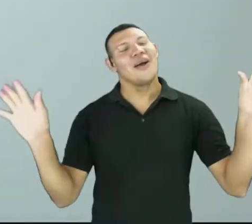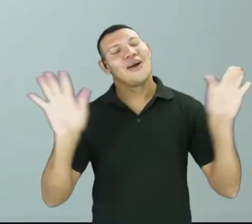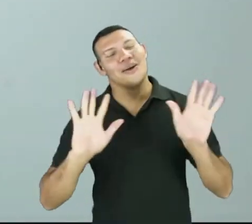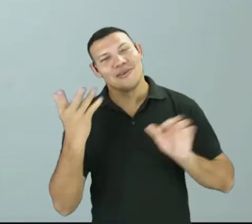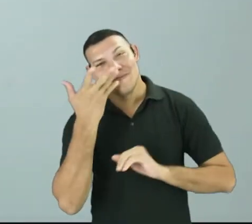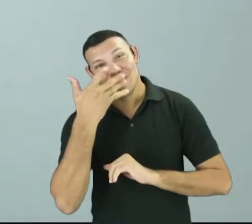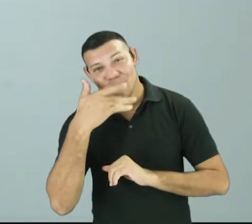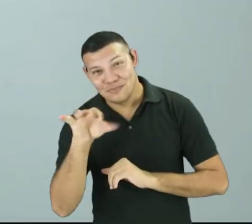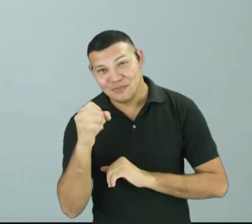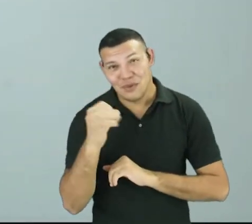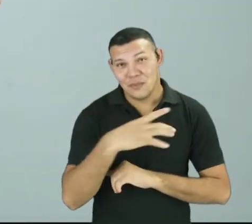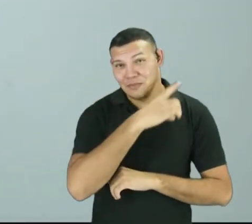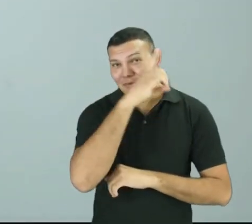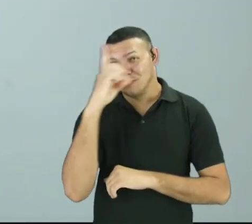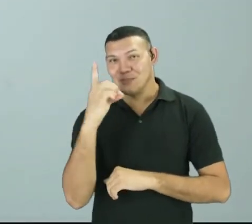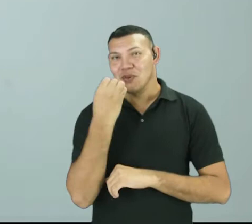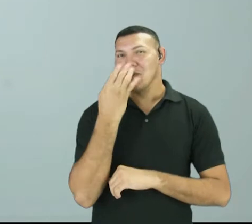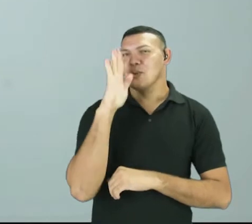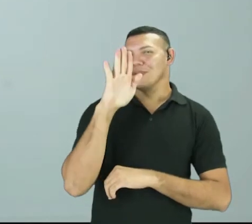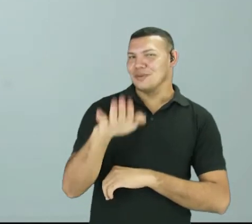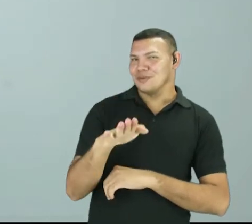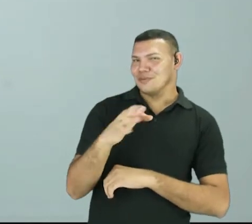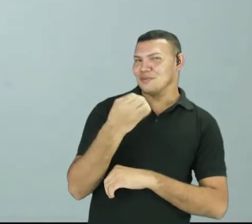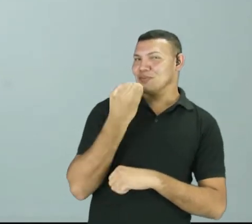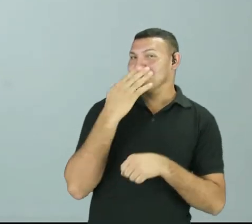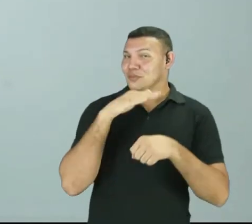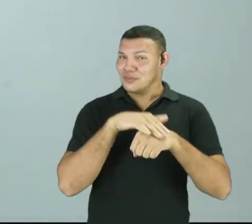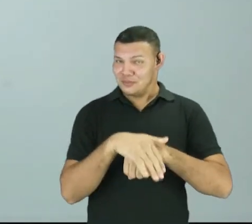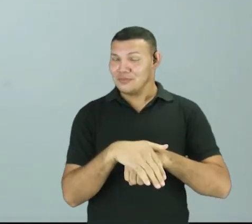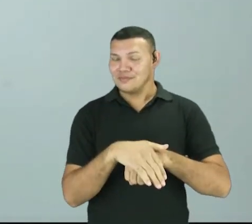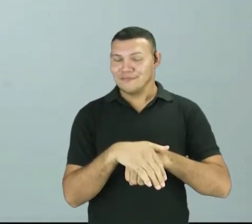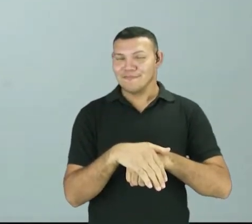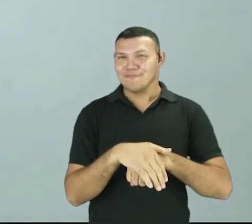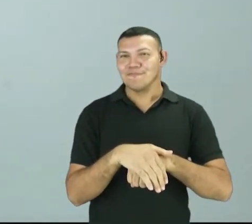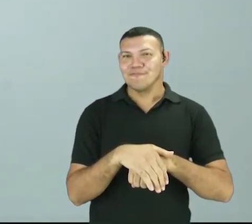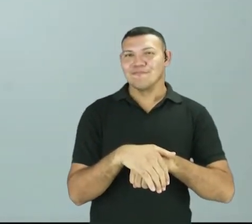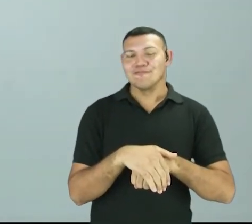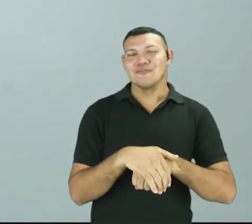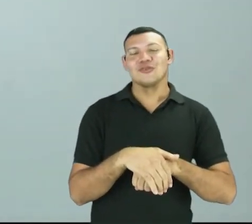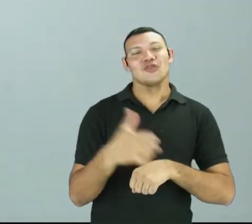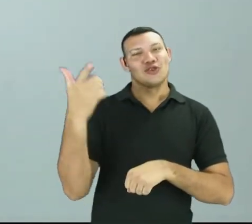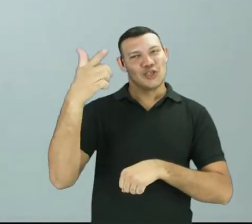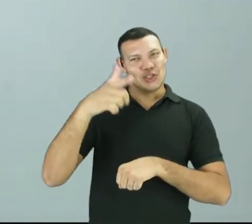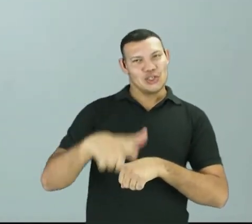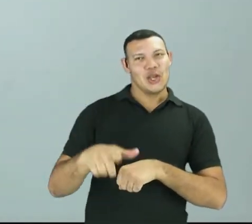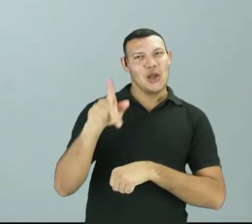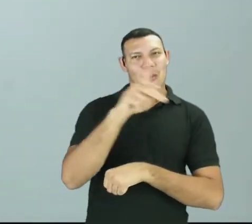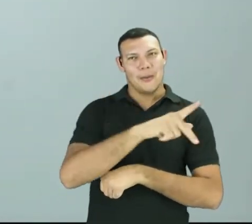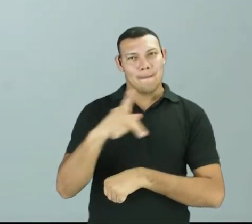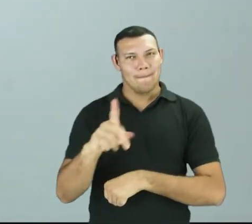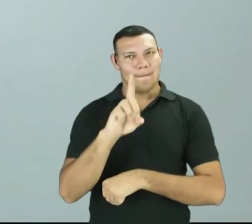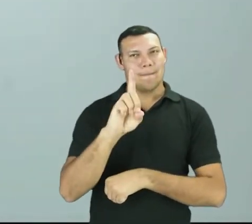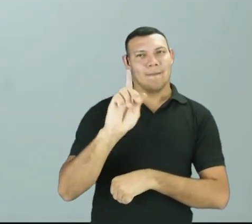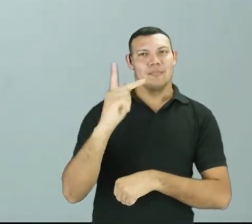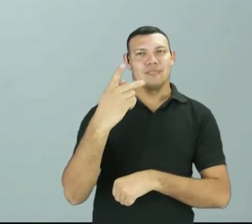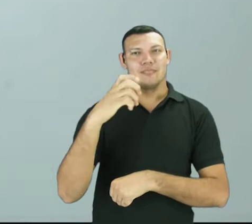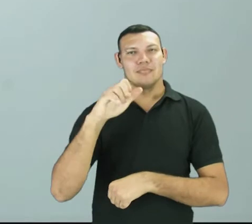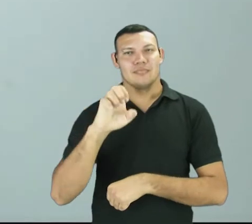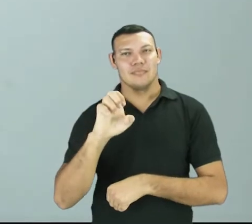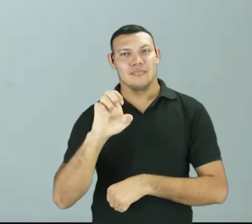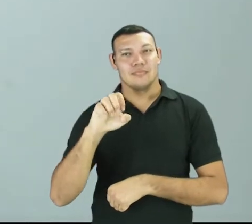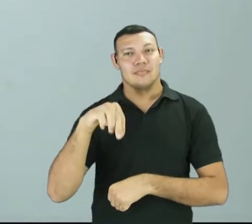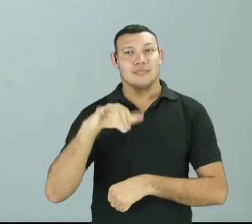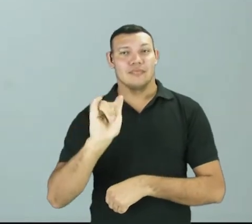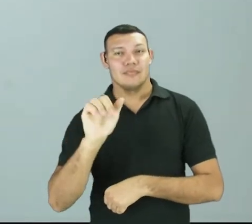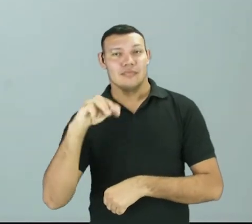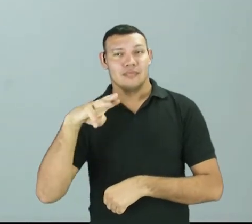Hola chicos, buenos días, buenas tardes o buenas noches. Estoy aquí un día más, el professor Jameson, para mais uma classe de